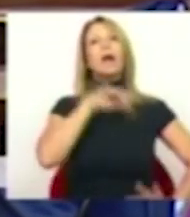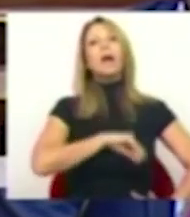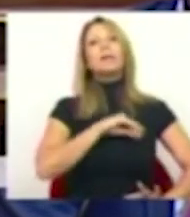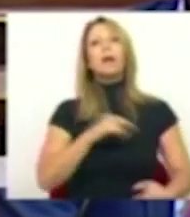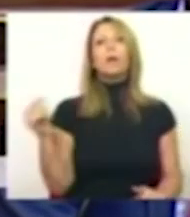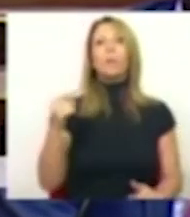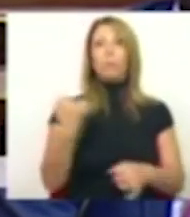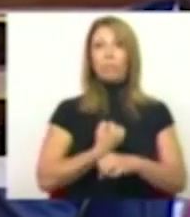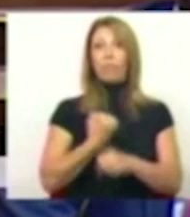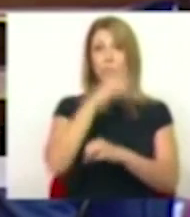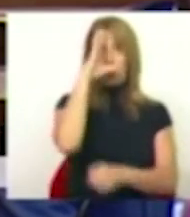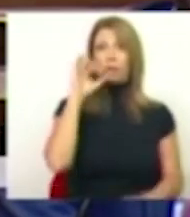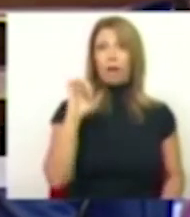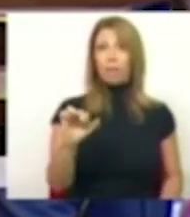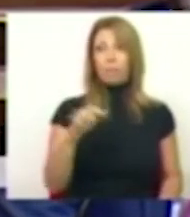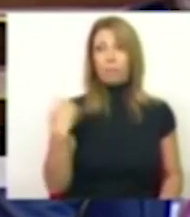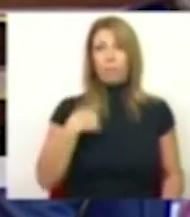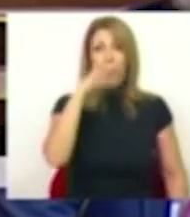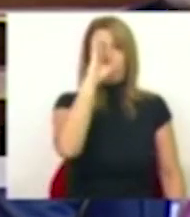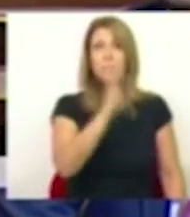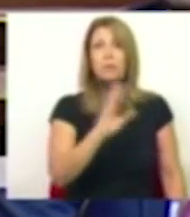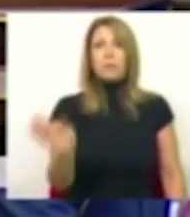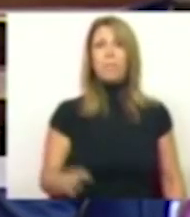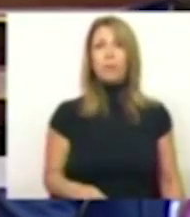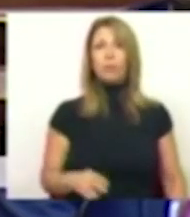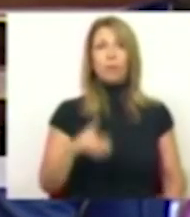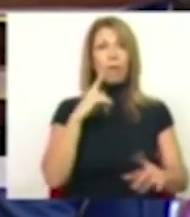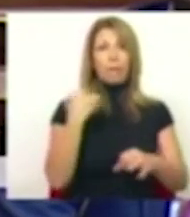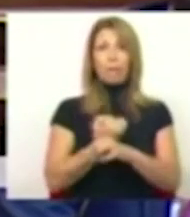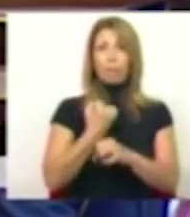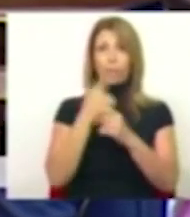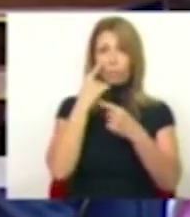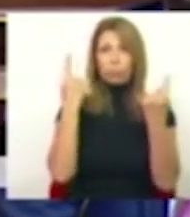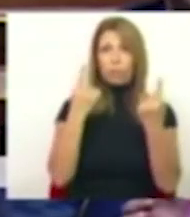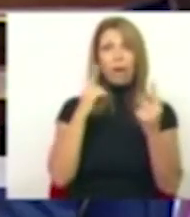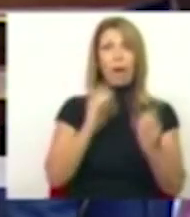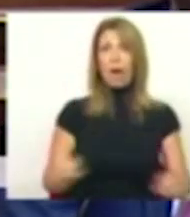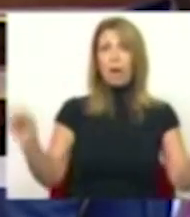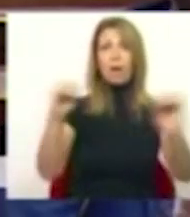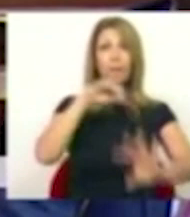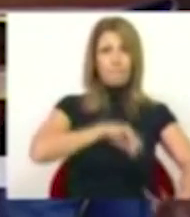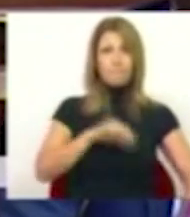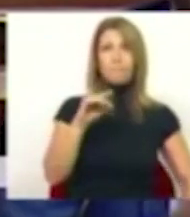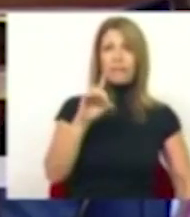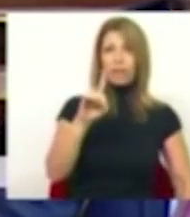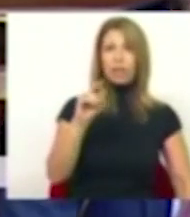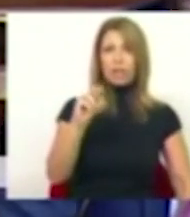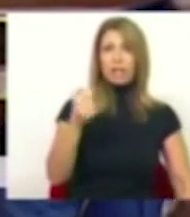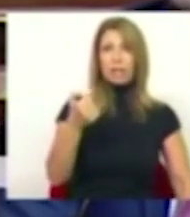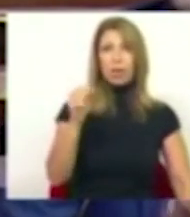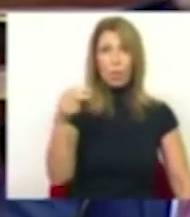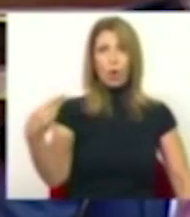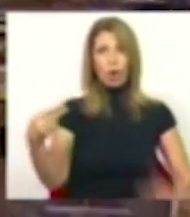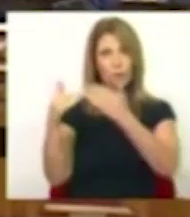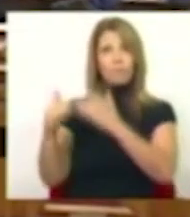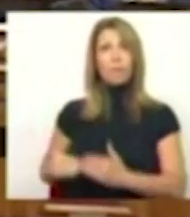sabemos que na função pública ninguém ganha menos do que 635 euros neste claro. Momento e no privado ninguém ganha menos de